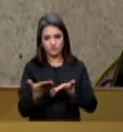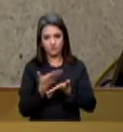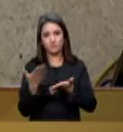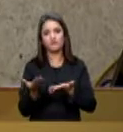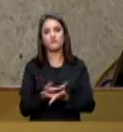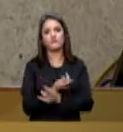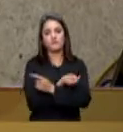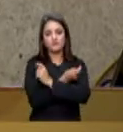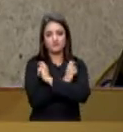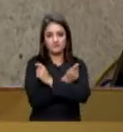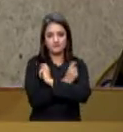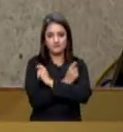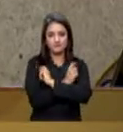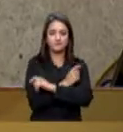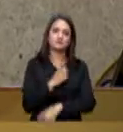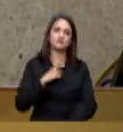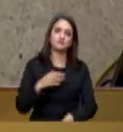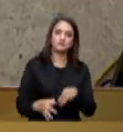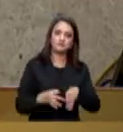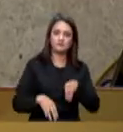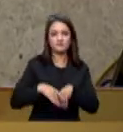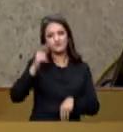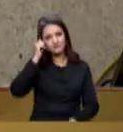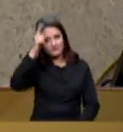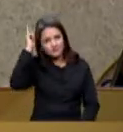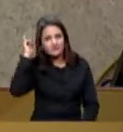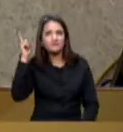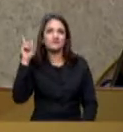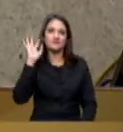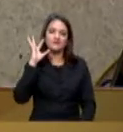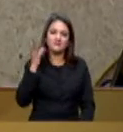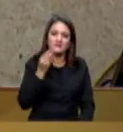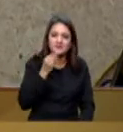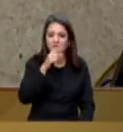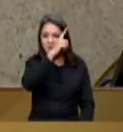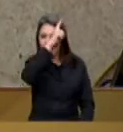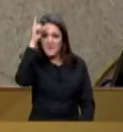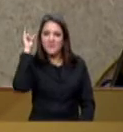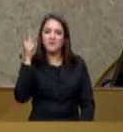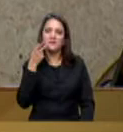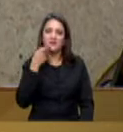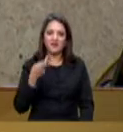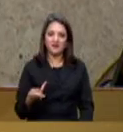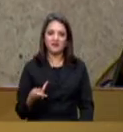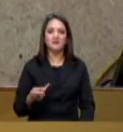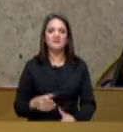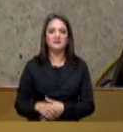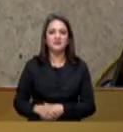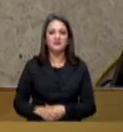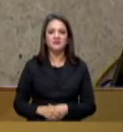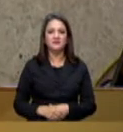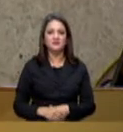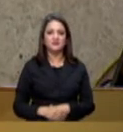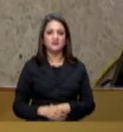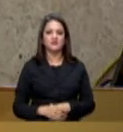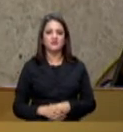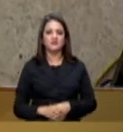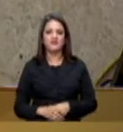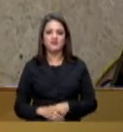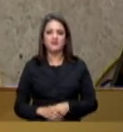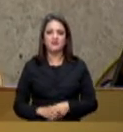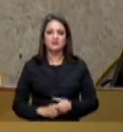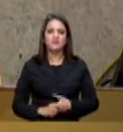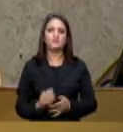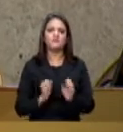aqui relembrada pelo ministro Alexandre, ministro Toffoli, ministro Lewandowski, número 128, janeiro, fevereiro e março